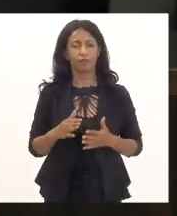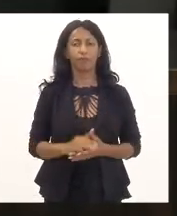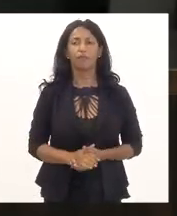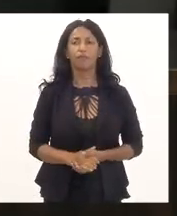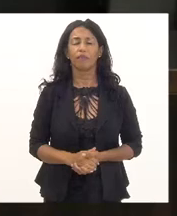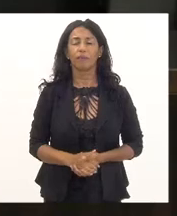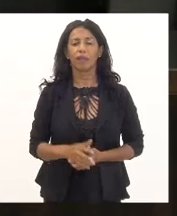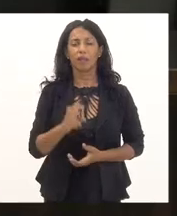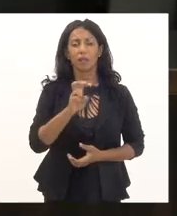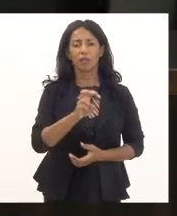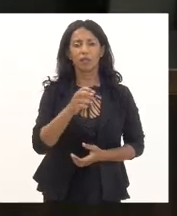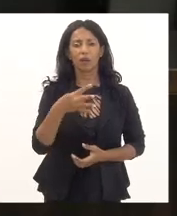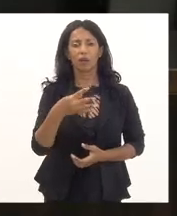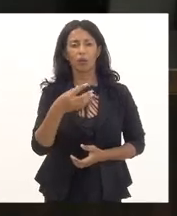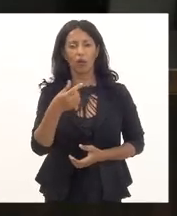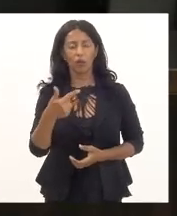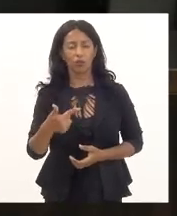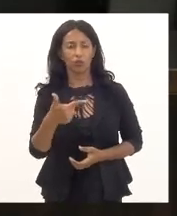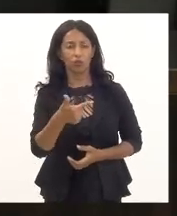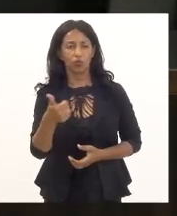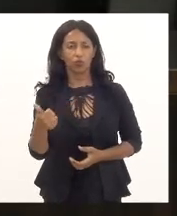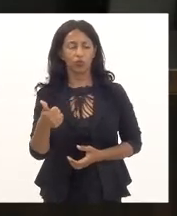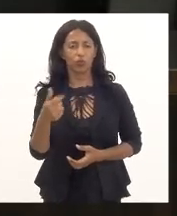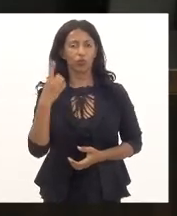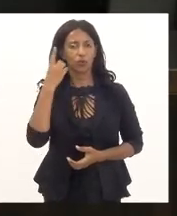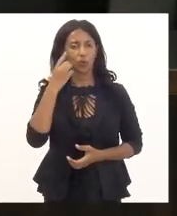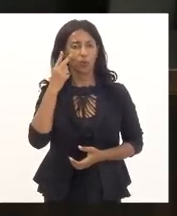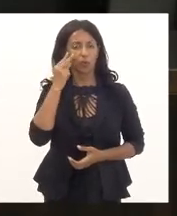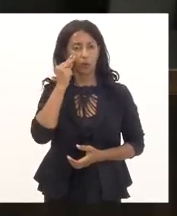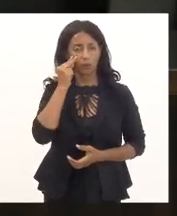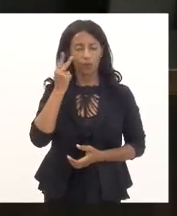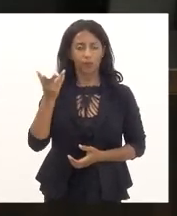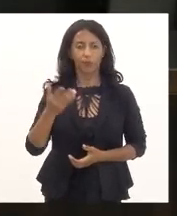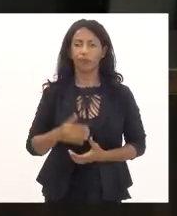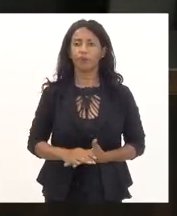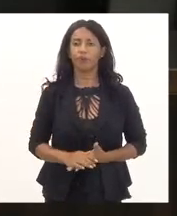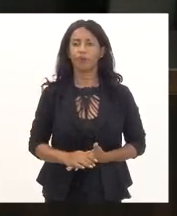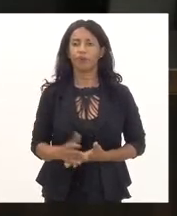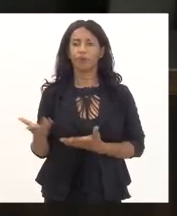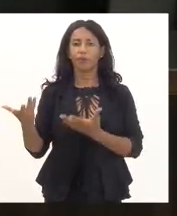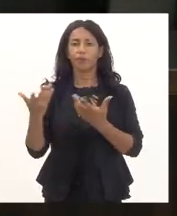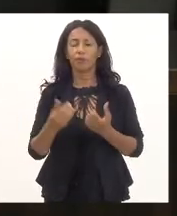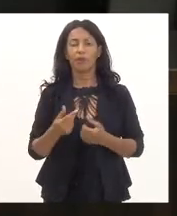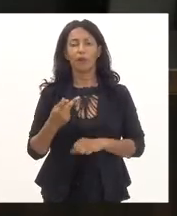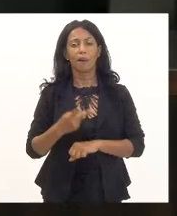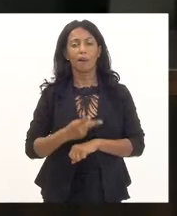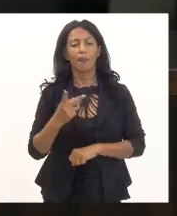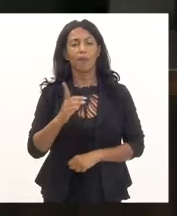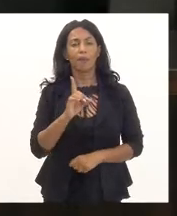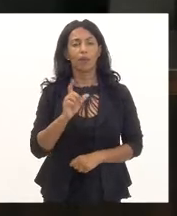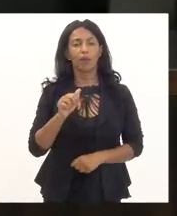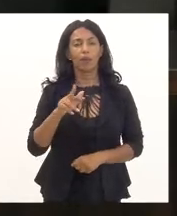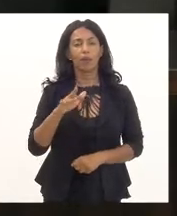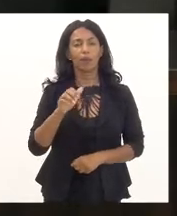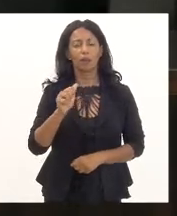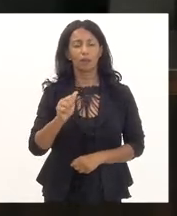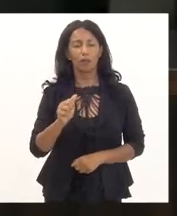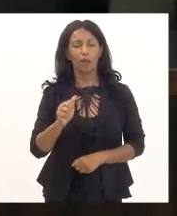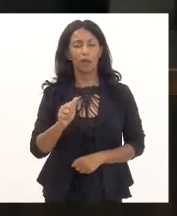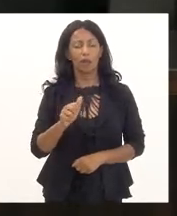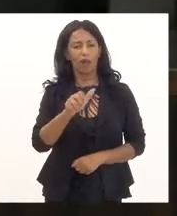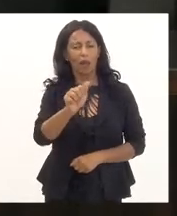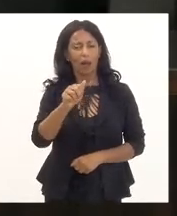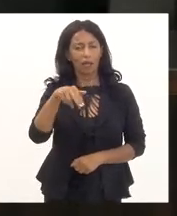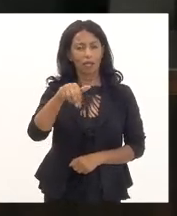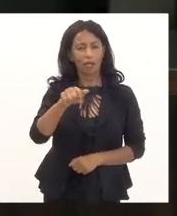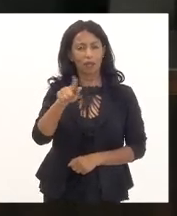resolução 542-2021, de autoria da deputada Mônica Francisco, que concede o prêmio Dandara para a Nazir Maria